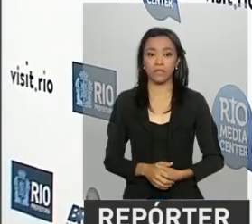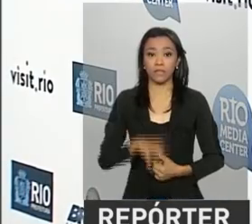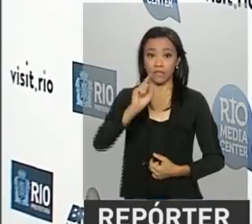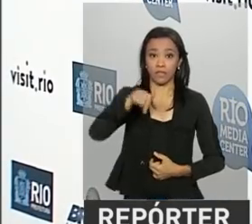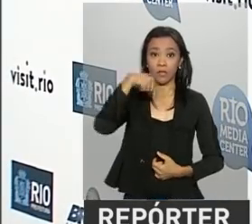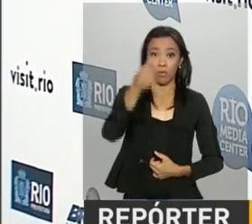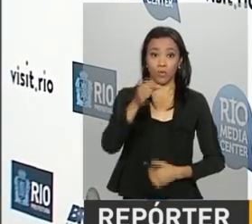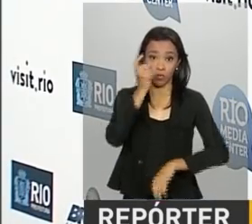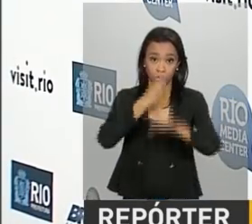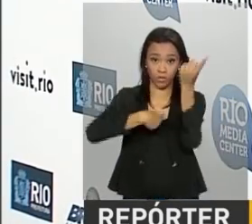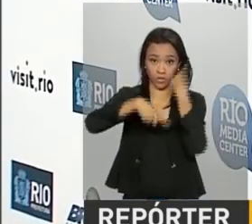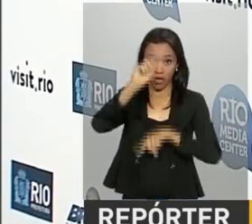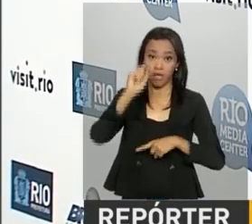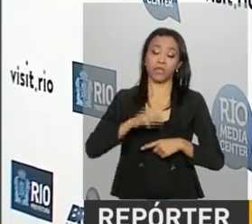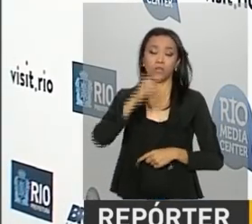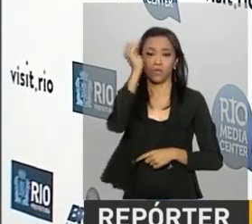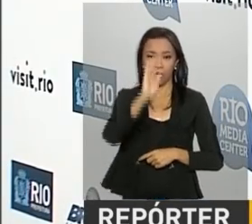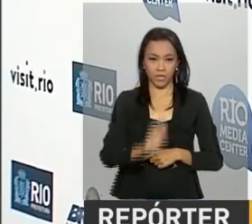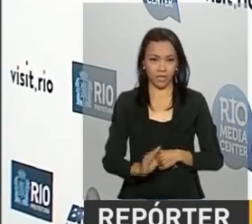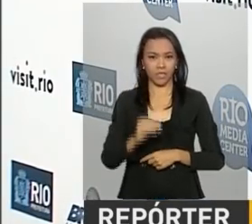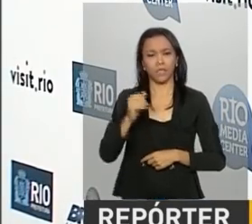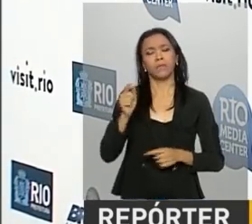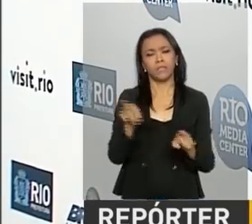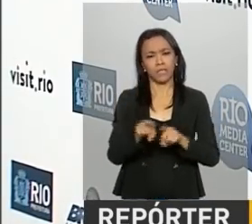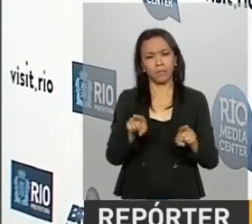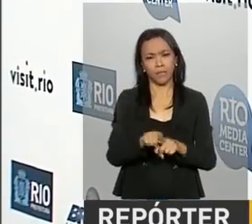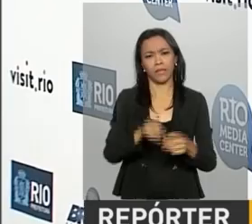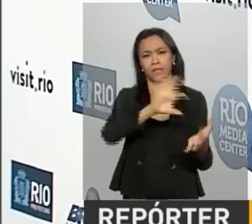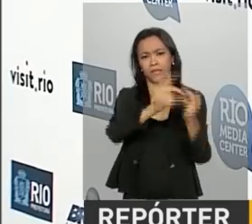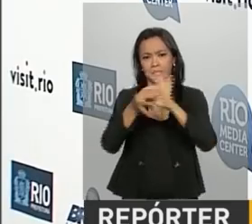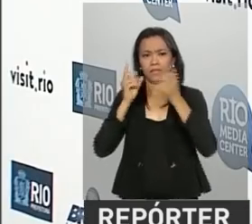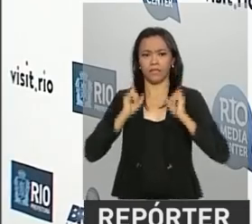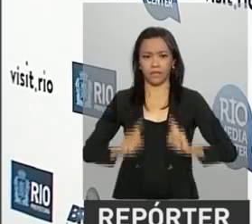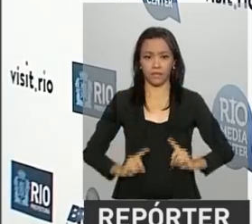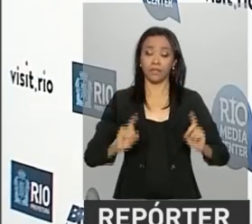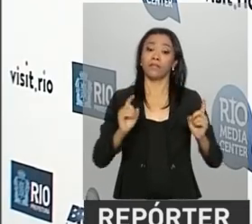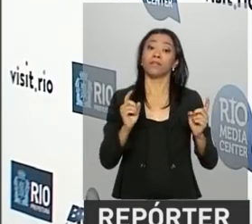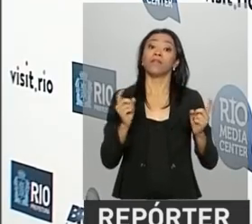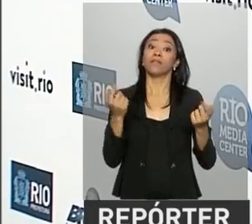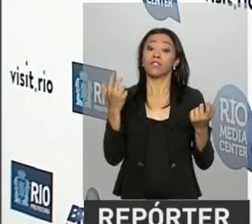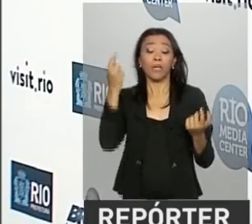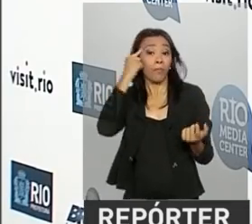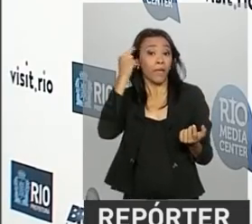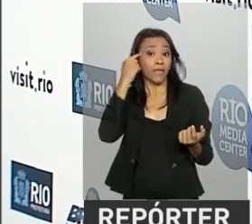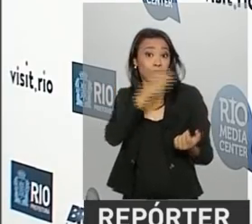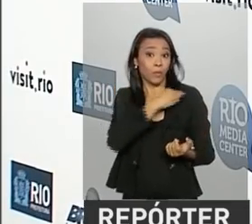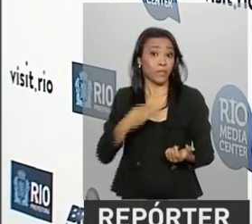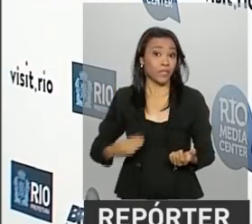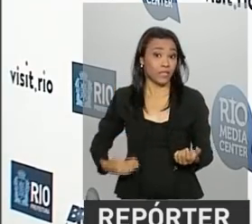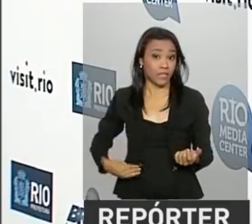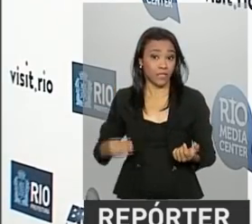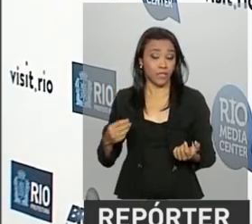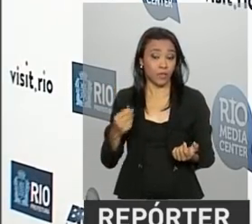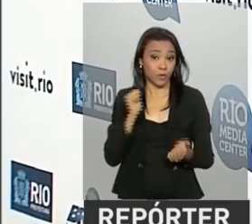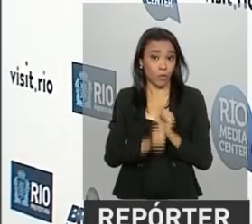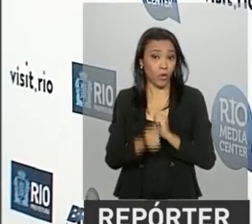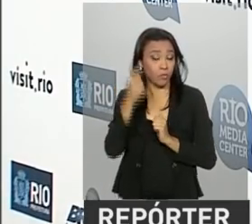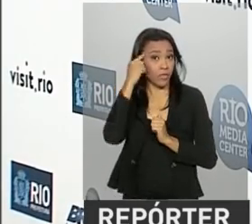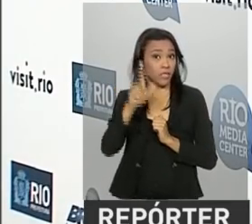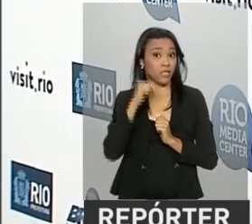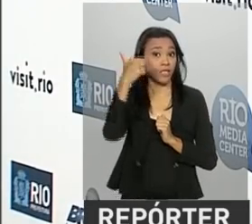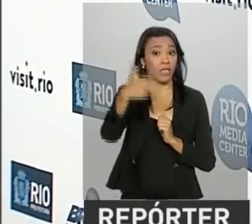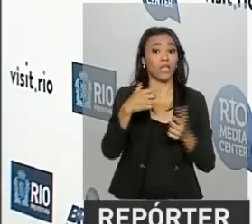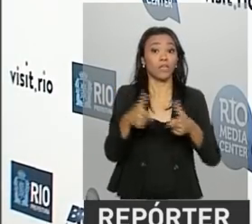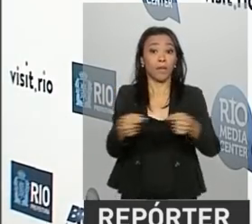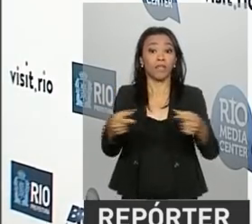dos atletas brasileiros nas Olimpíadas e nas Paralimpíadas, o Ministério do Esporte já pensa nos Jogos de Tóquio em 2020. E segundo